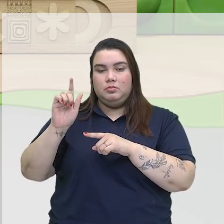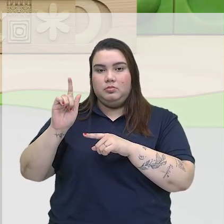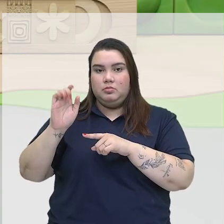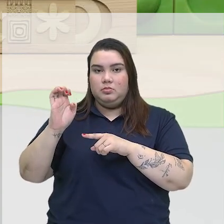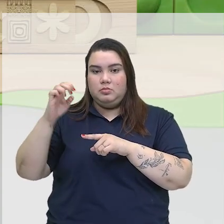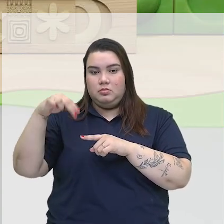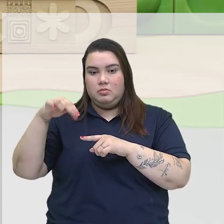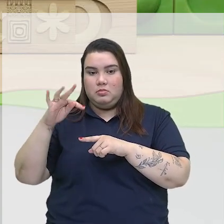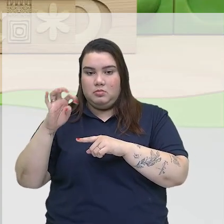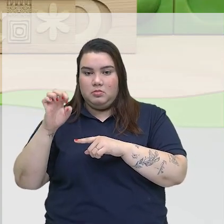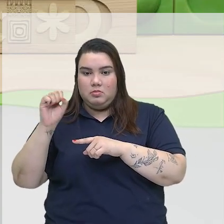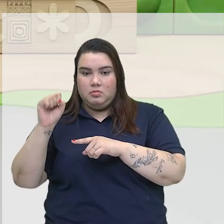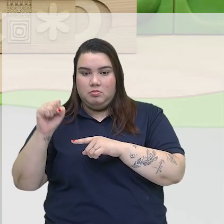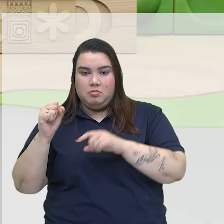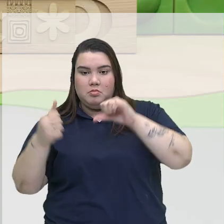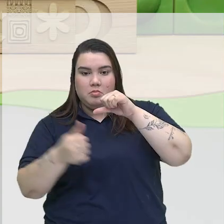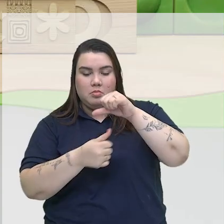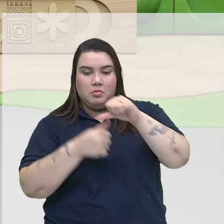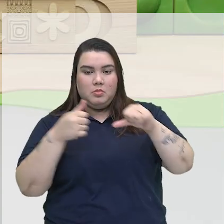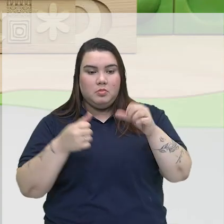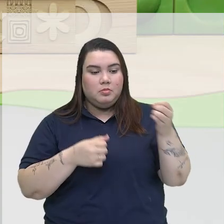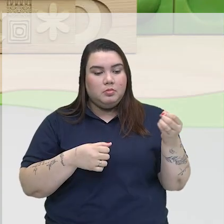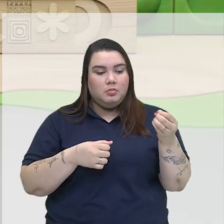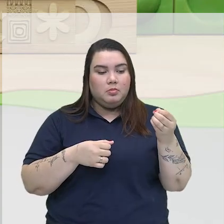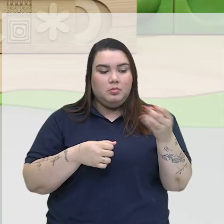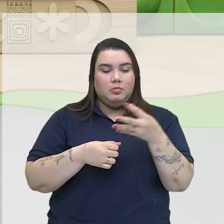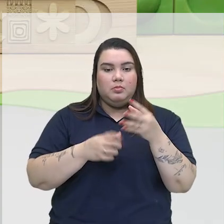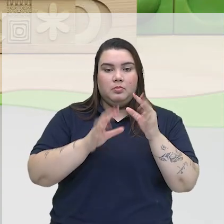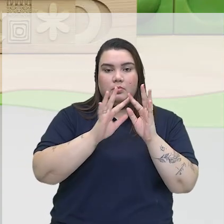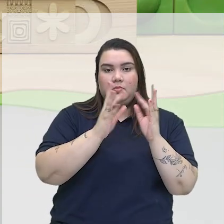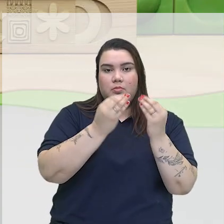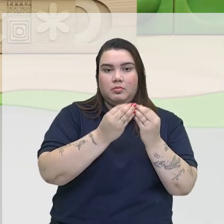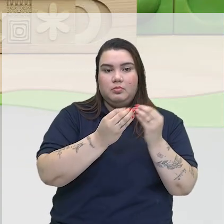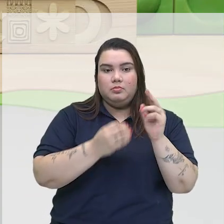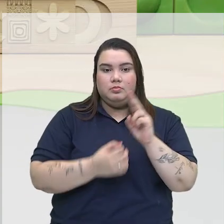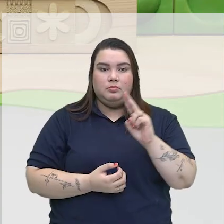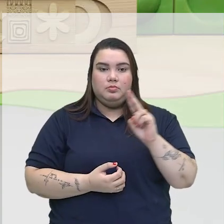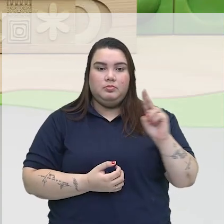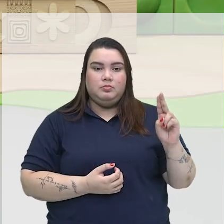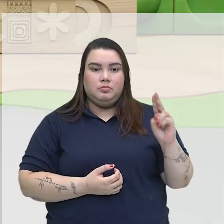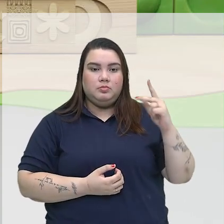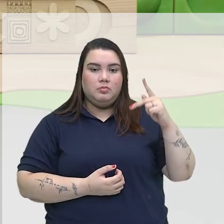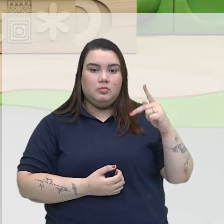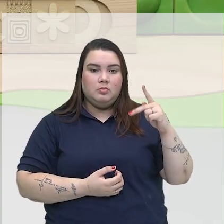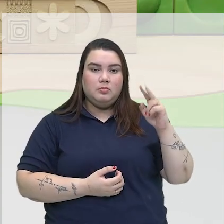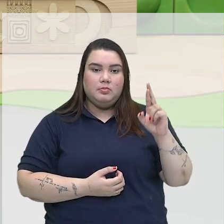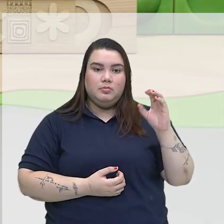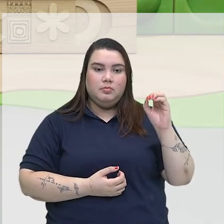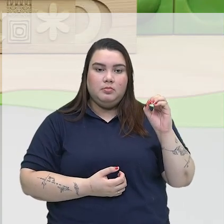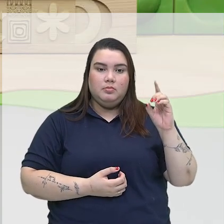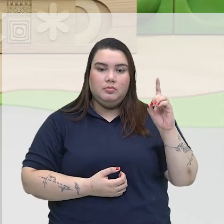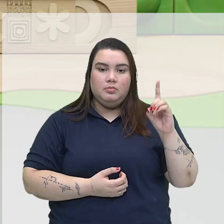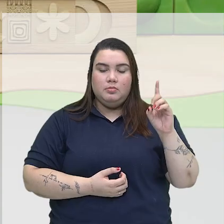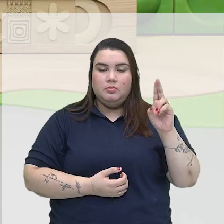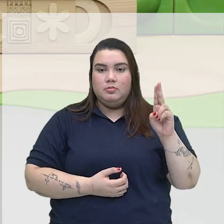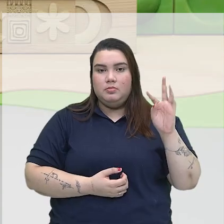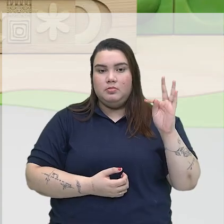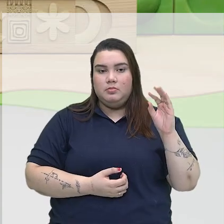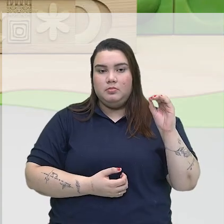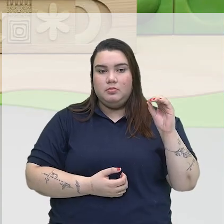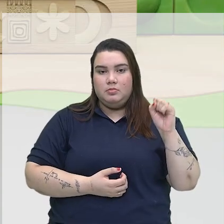de reagente, se transformam em uma nova substância, que aí vai receber o nome